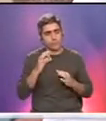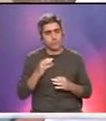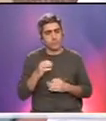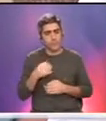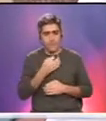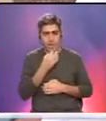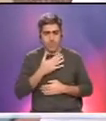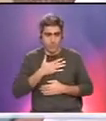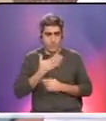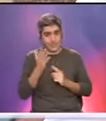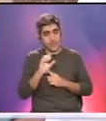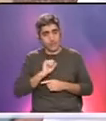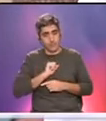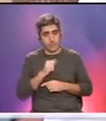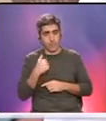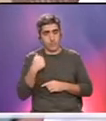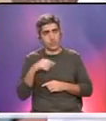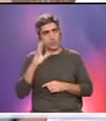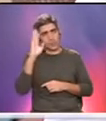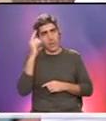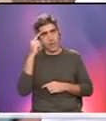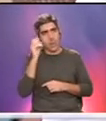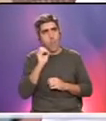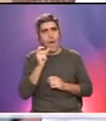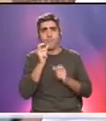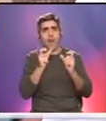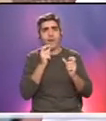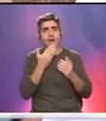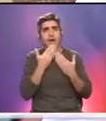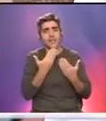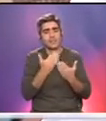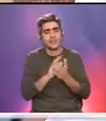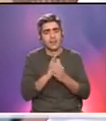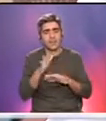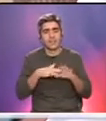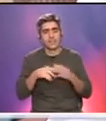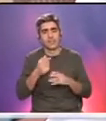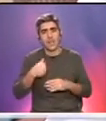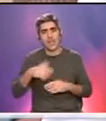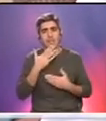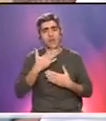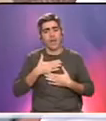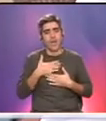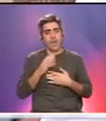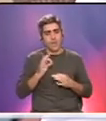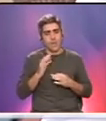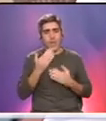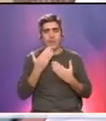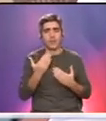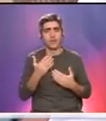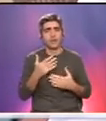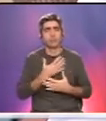não é? Eu tenho noção. Não há palavras para agradecer o que me fizeram. Que é assim, a gratidão é